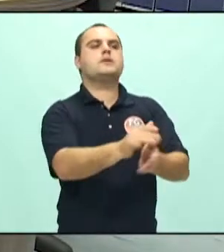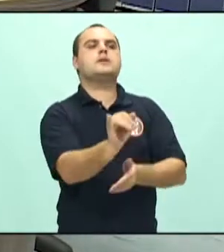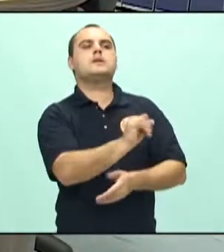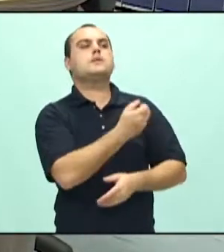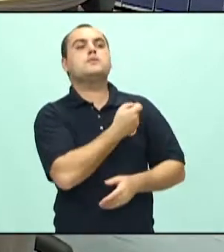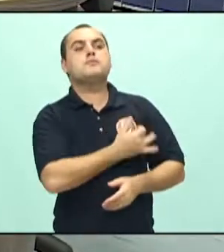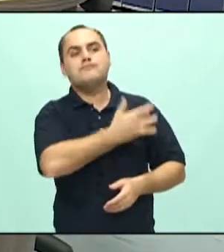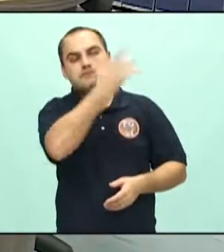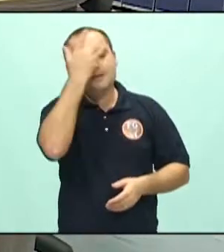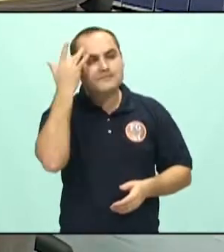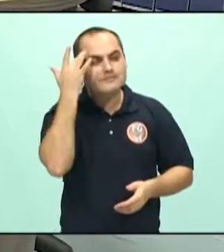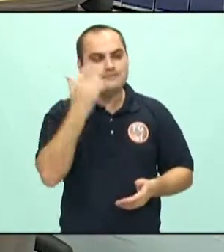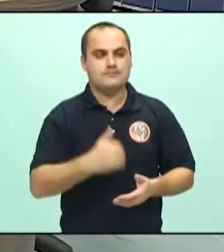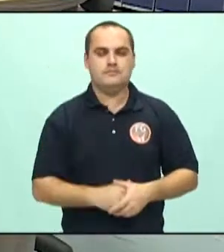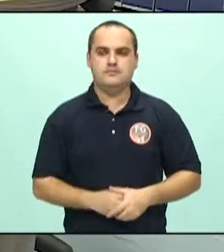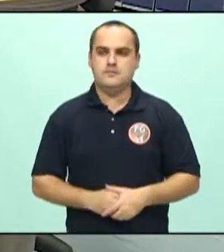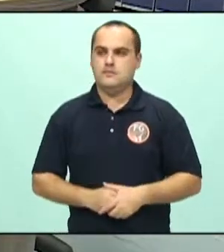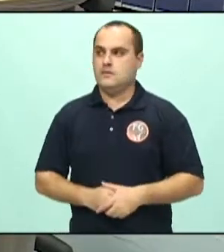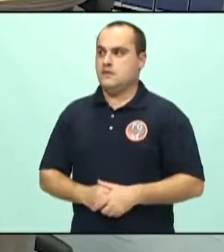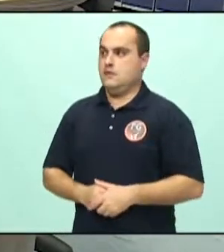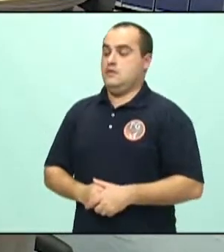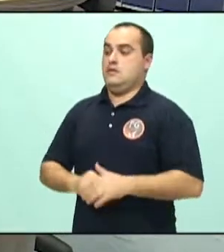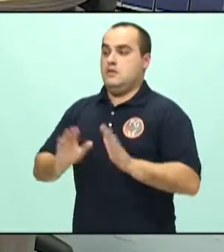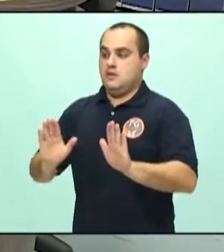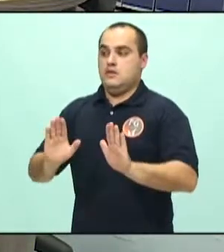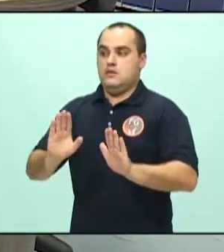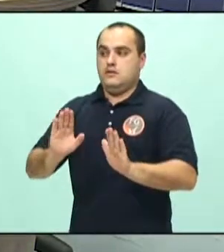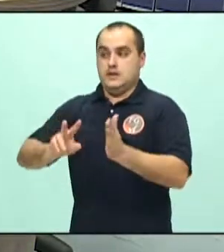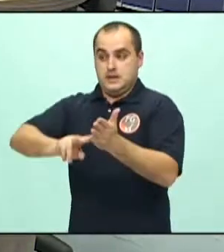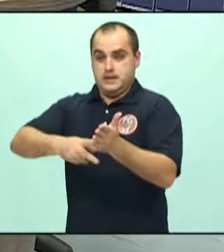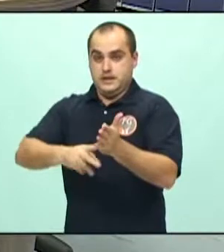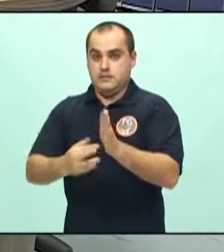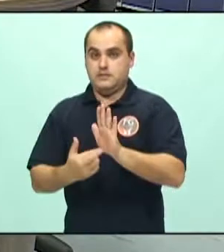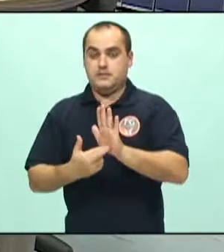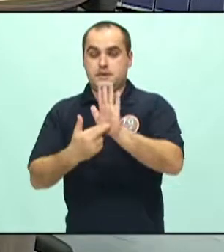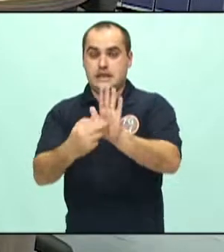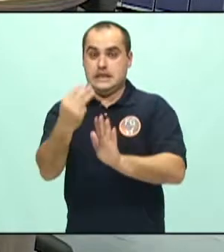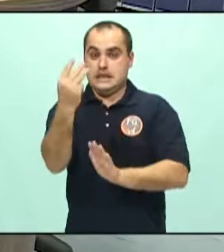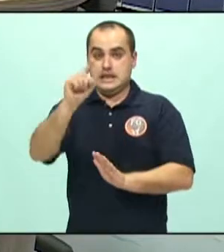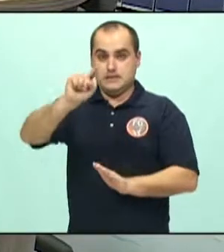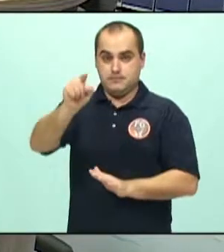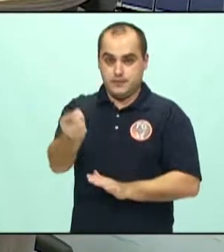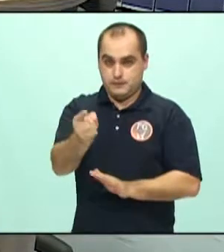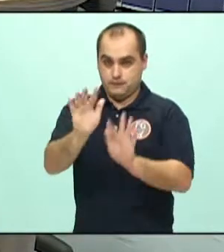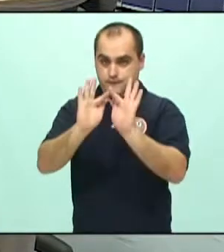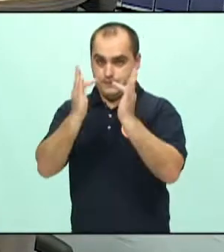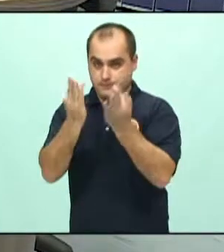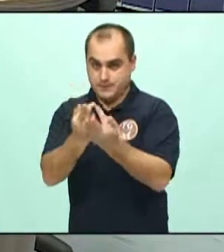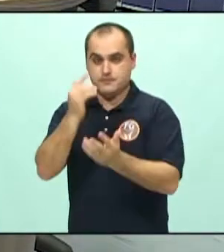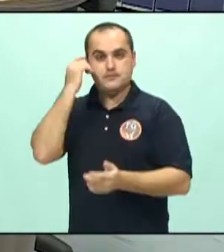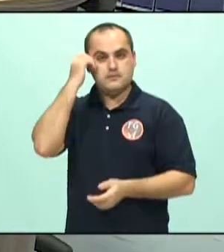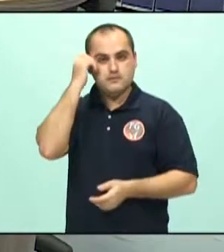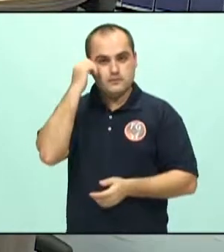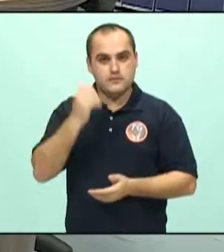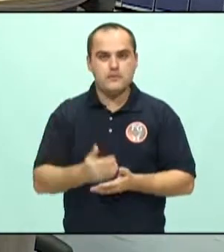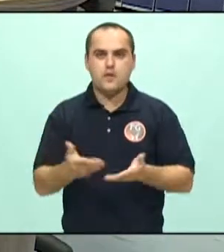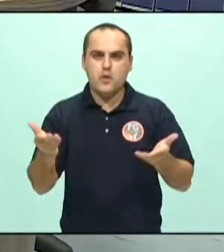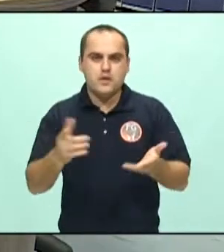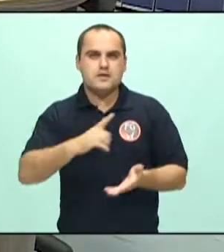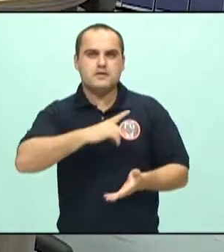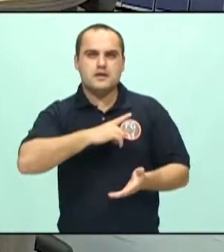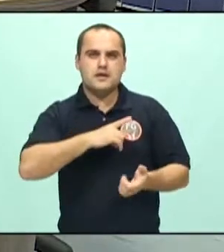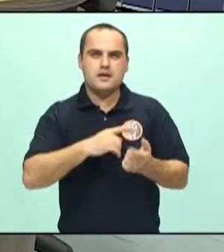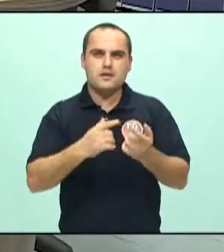A Intersindical ela representa cerca de 3.000 famílias, né? No dia a dia da atividade portuária, Hoje nós temos quase